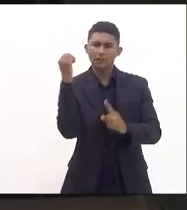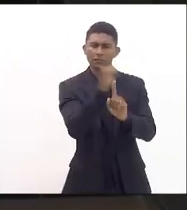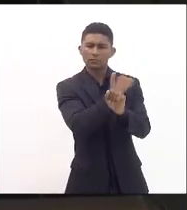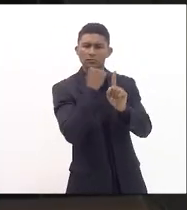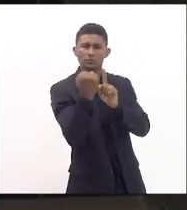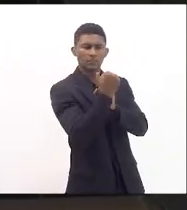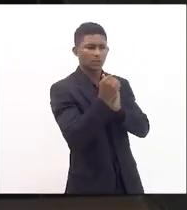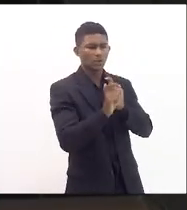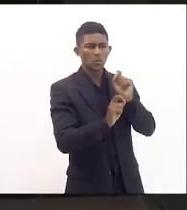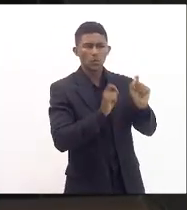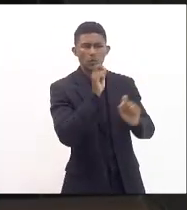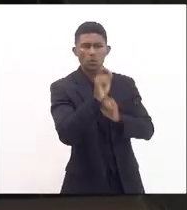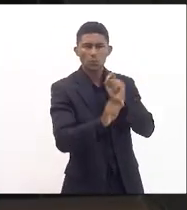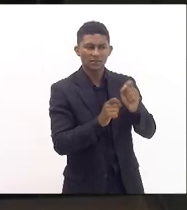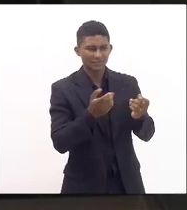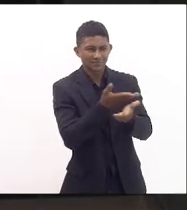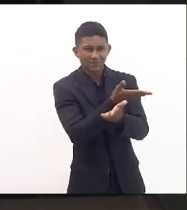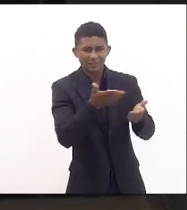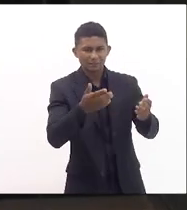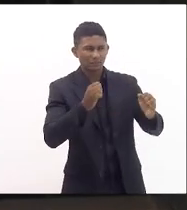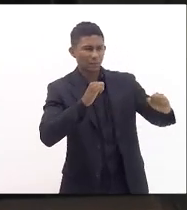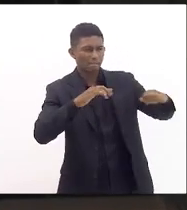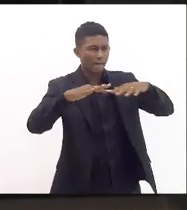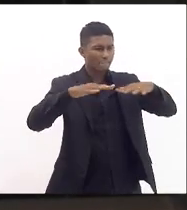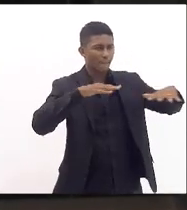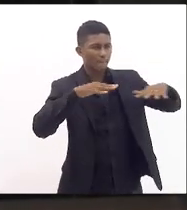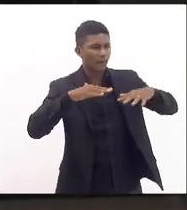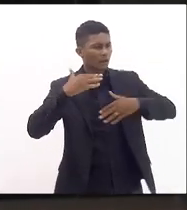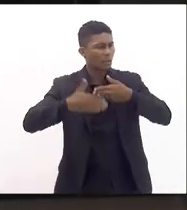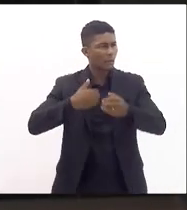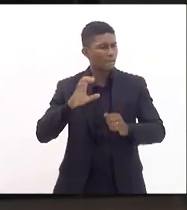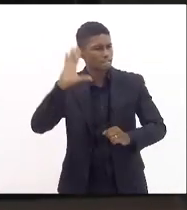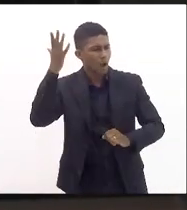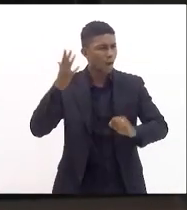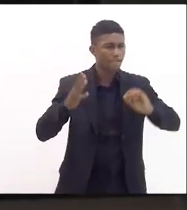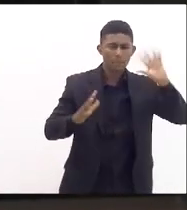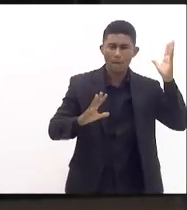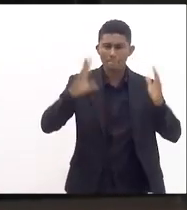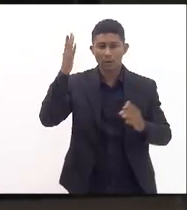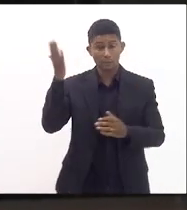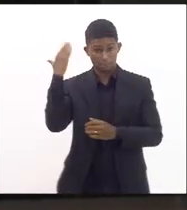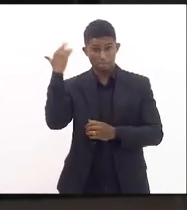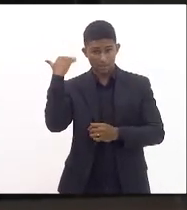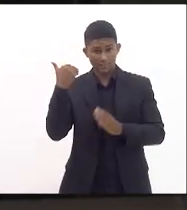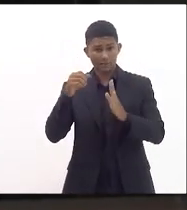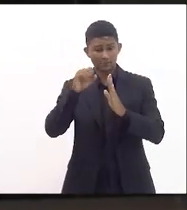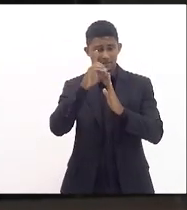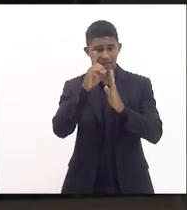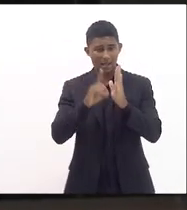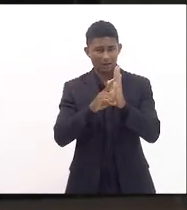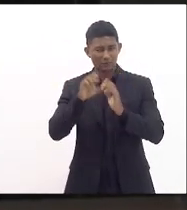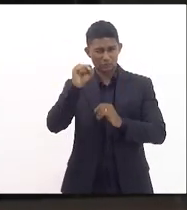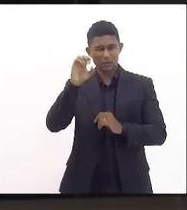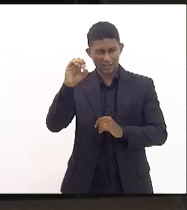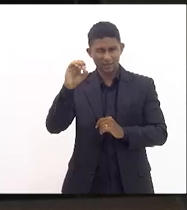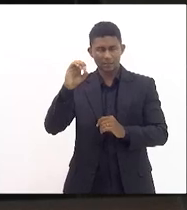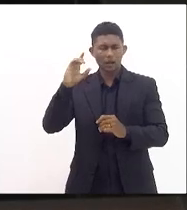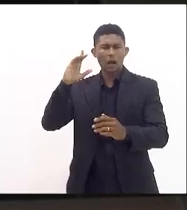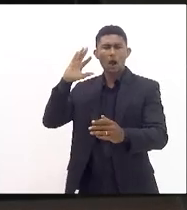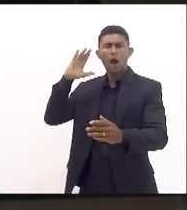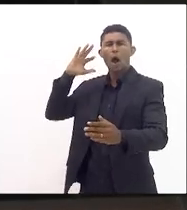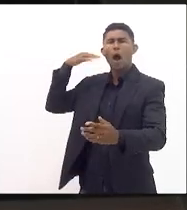facilitou e que permeou esses desastres climáticos, e a gente vê que, desde a década de 80,